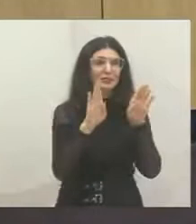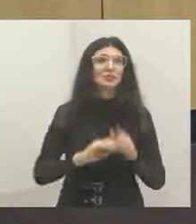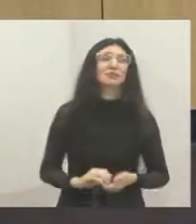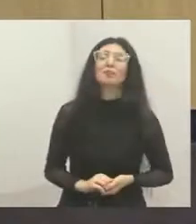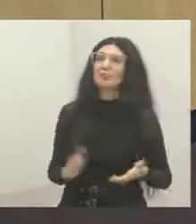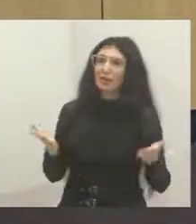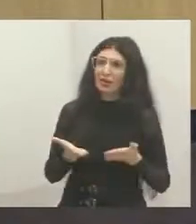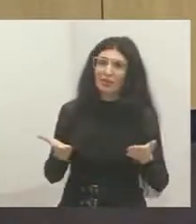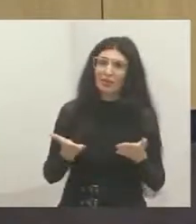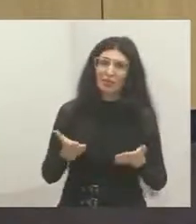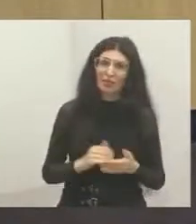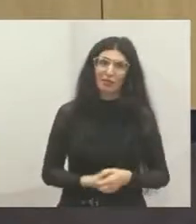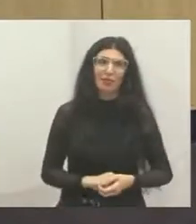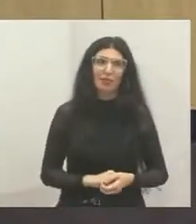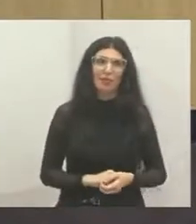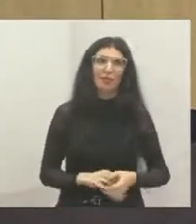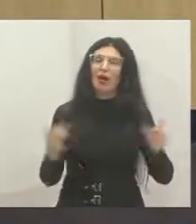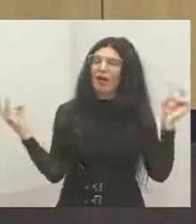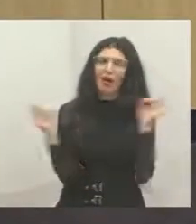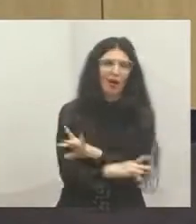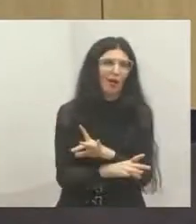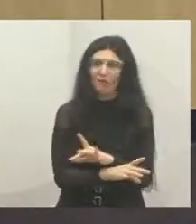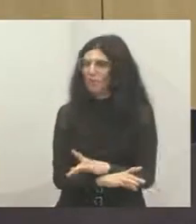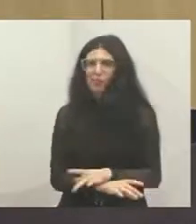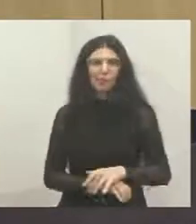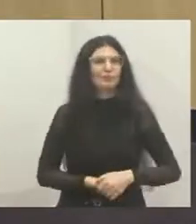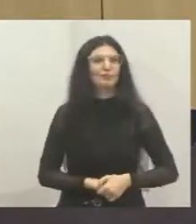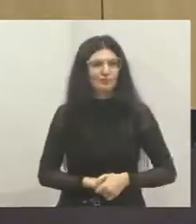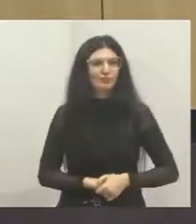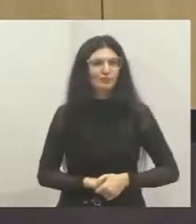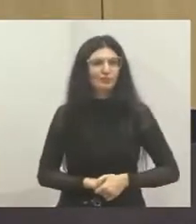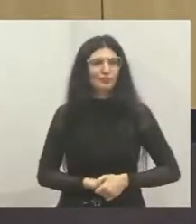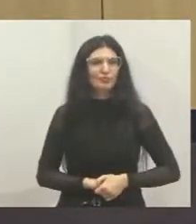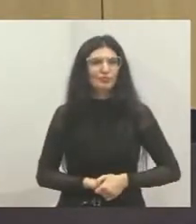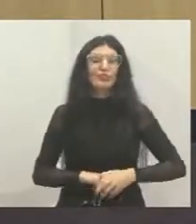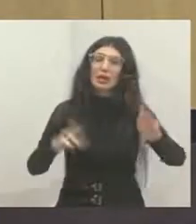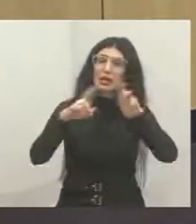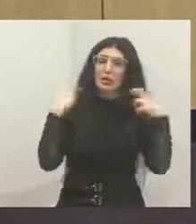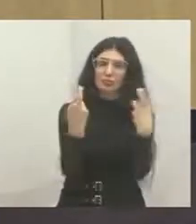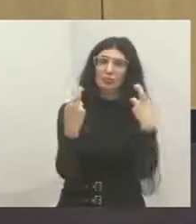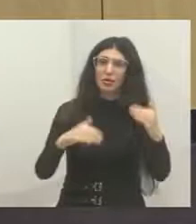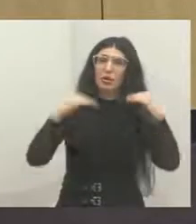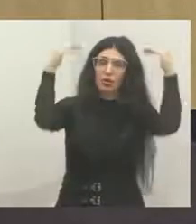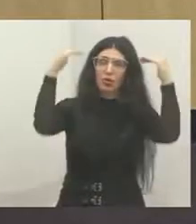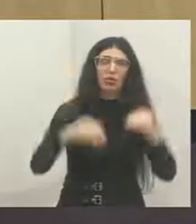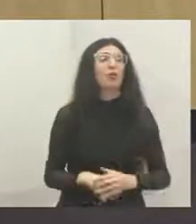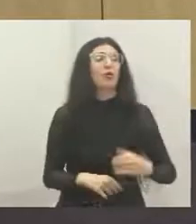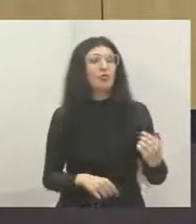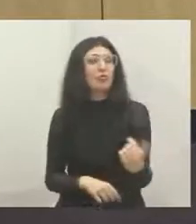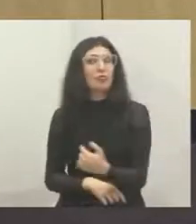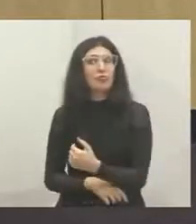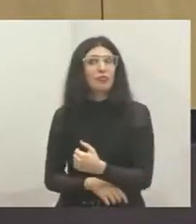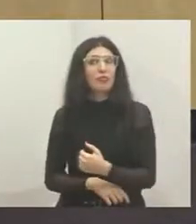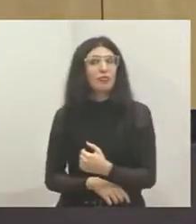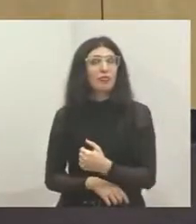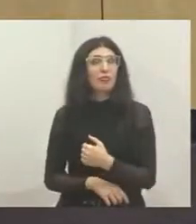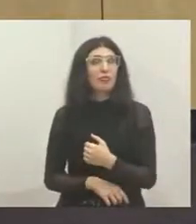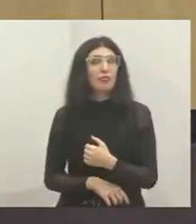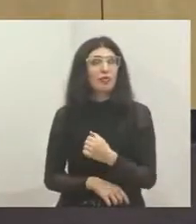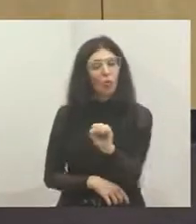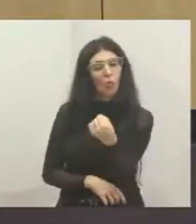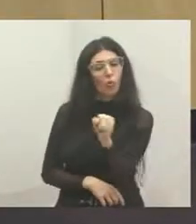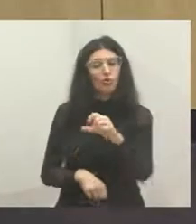declaro agora encerrada a presente audiência pública às 20 horas